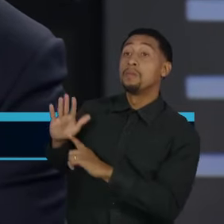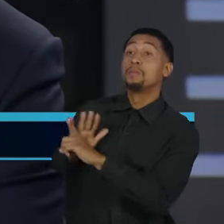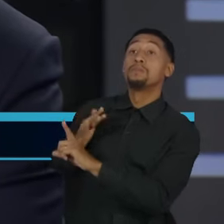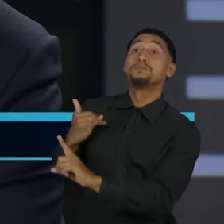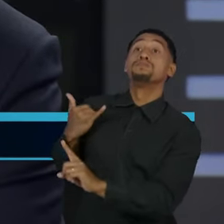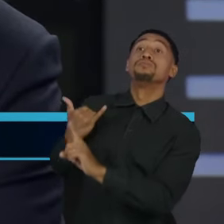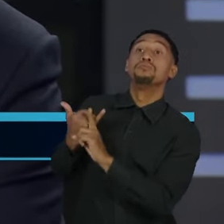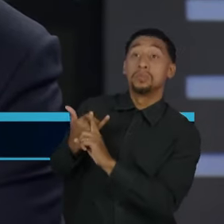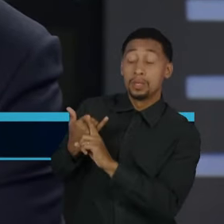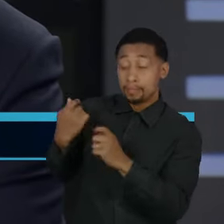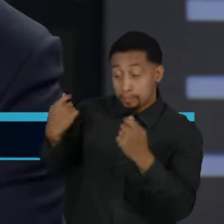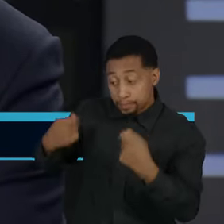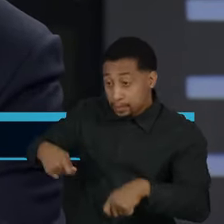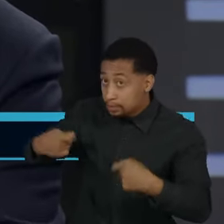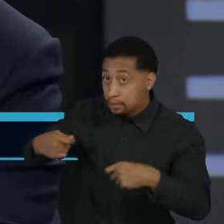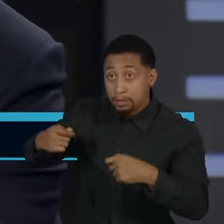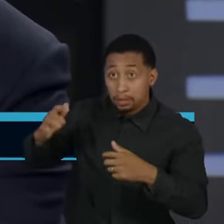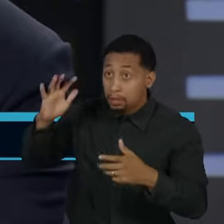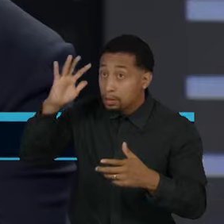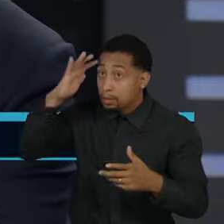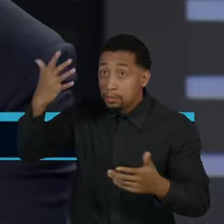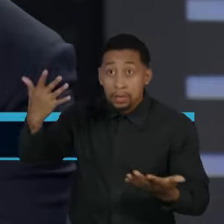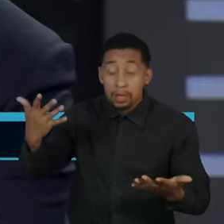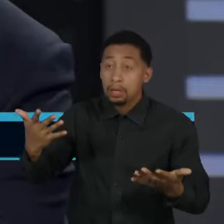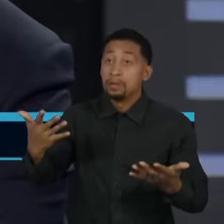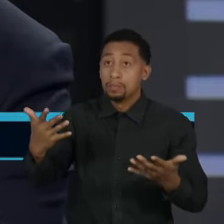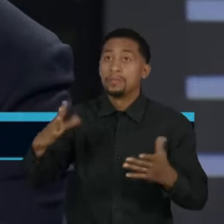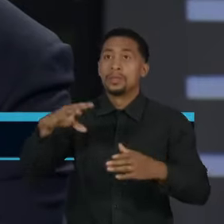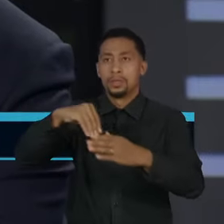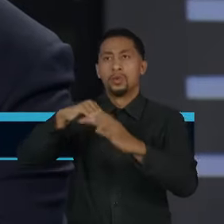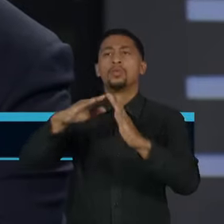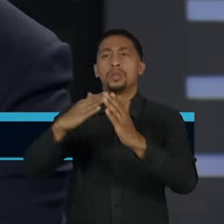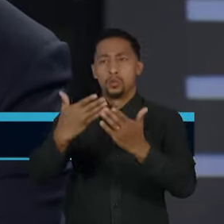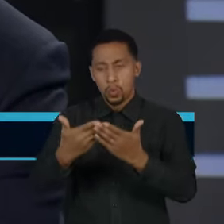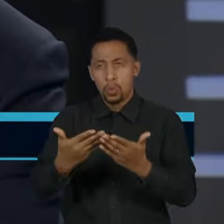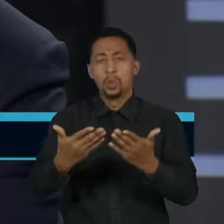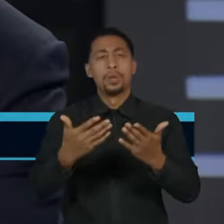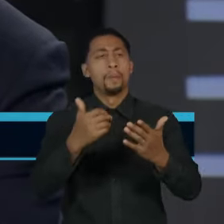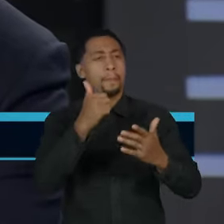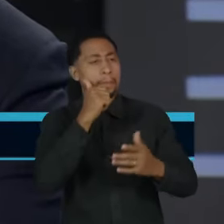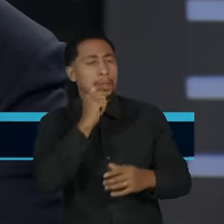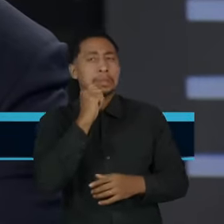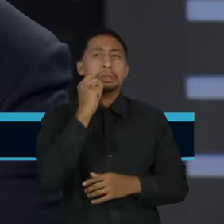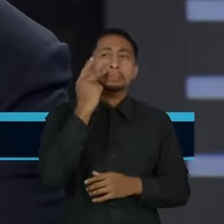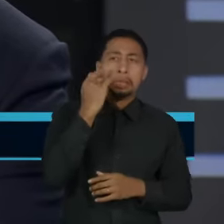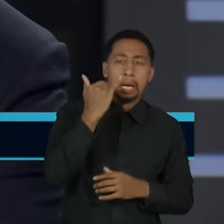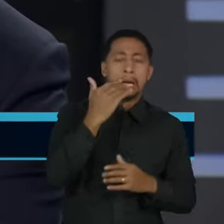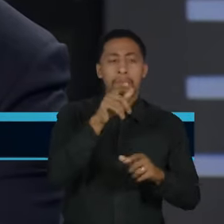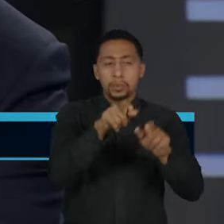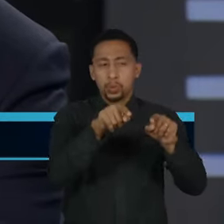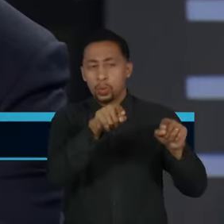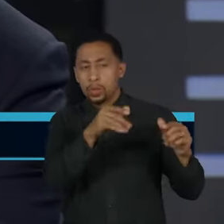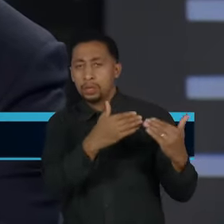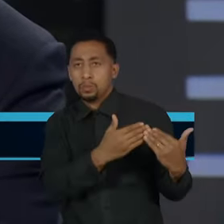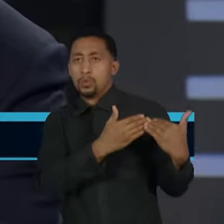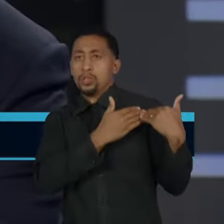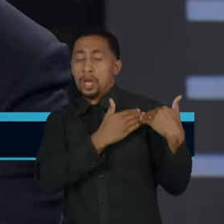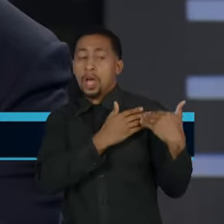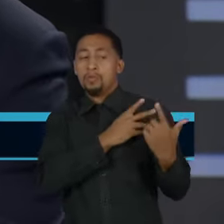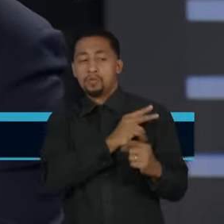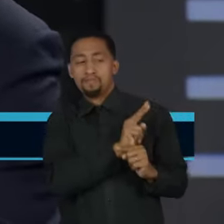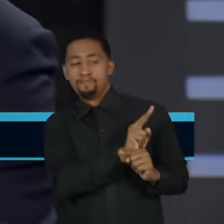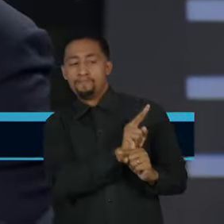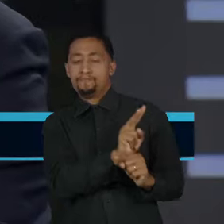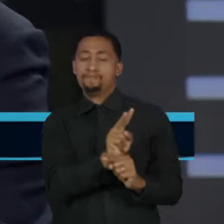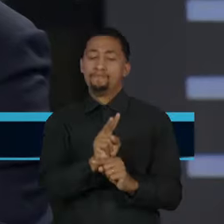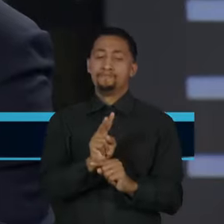campanhas como está fazendo a escola aí e que os pais passem a ter uma atuação e um cuidado maior relativamente aos seus filhos, o